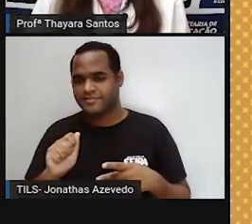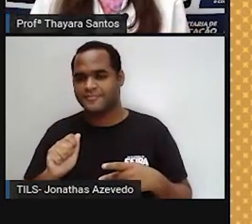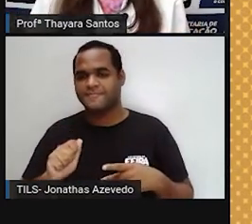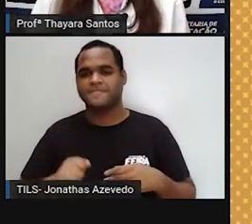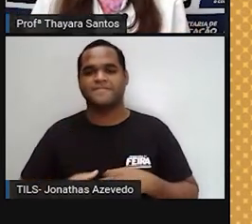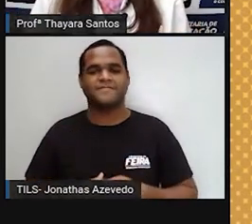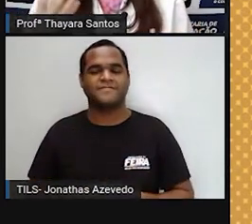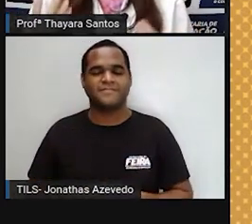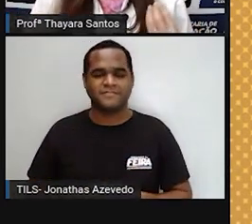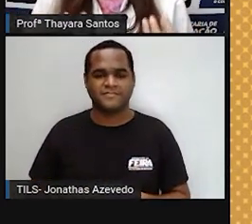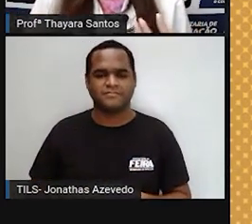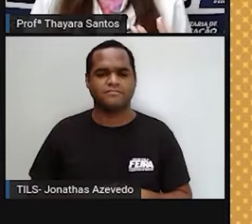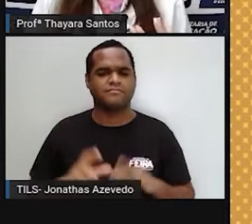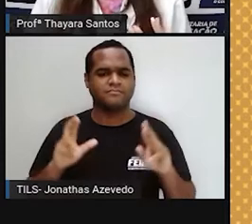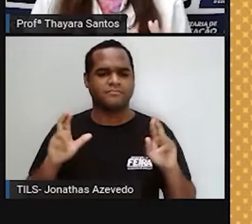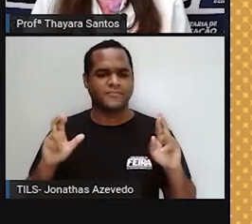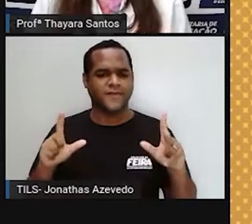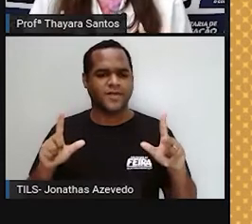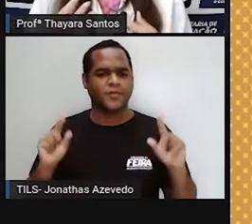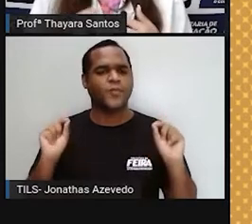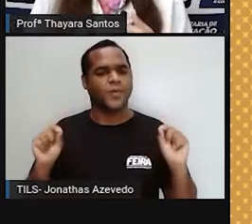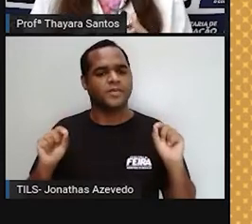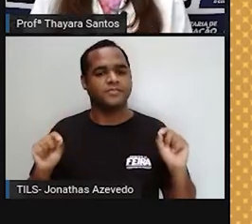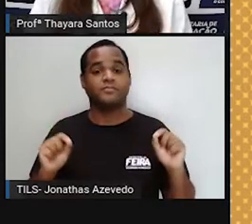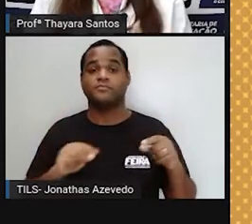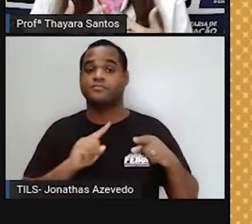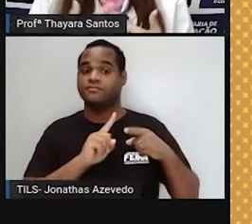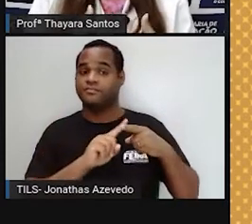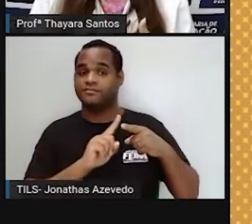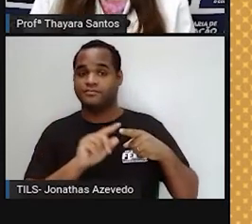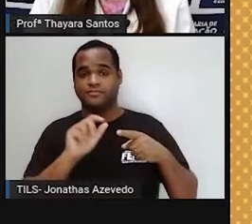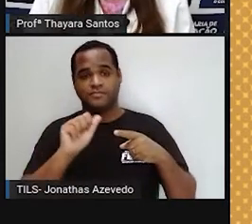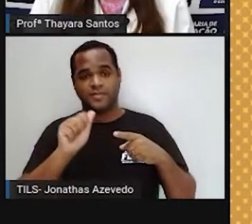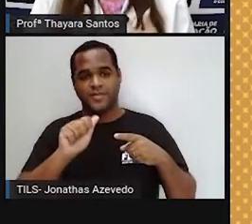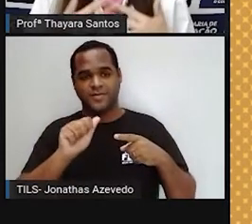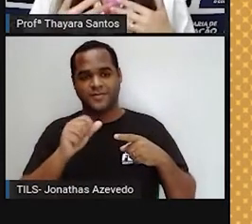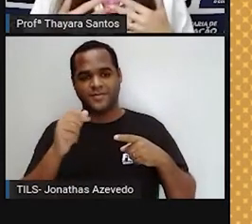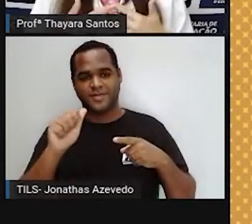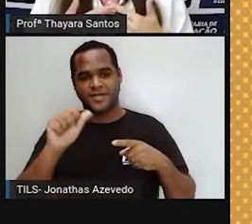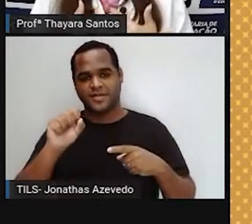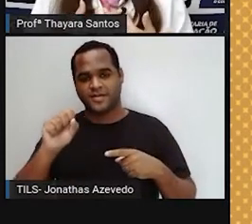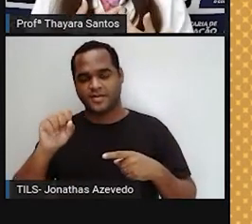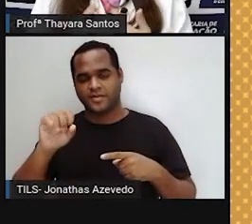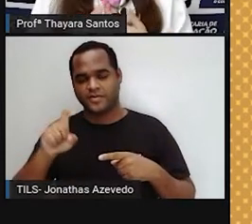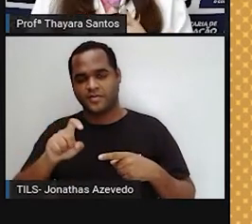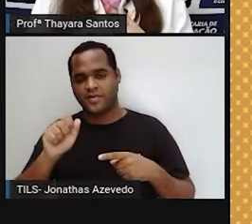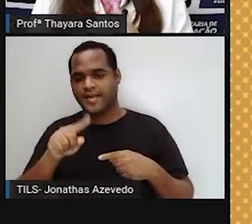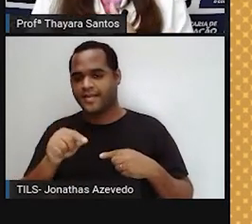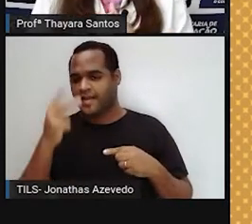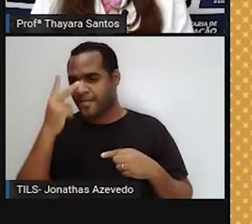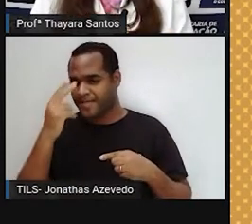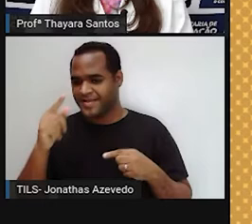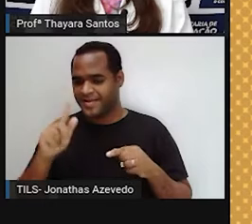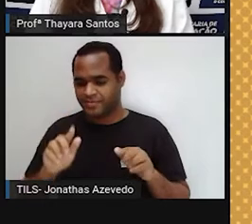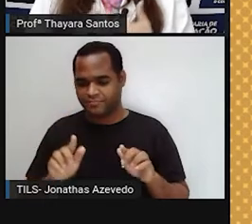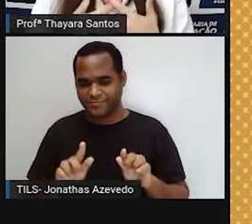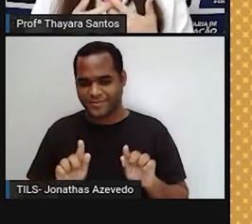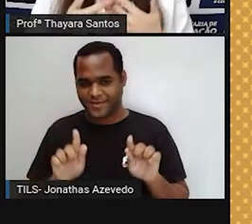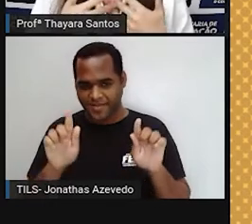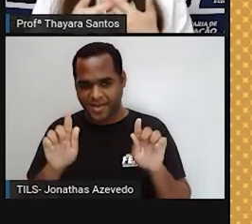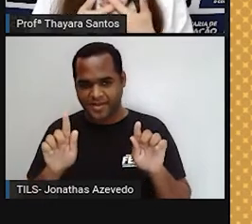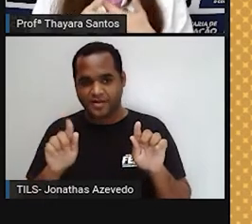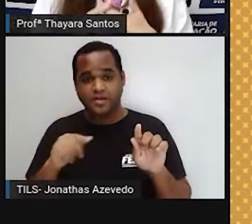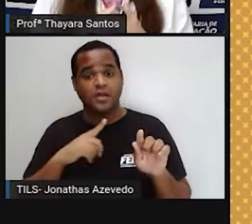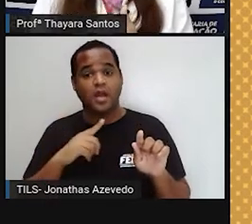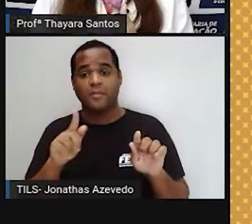ou sexuada. Qual é a diferença entre eles? Na reprodução assexuada, a gente não tem a participação dos gametas, nem